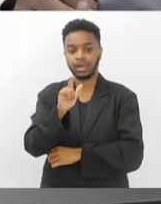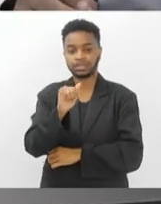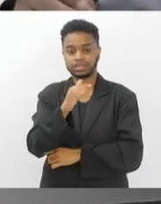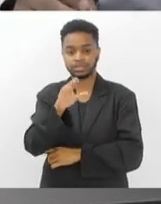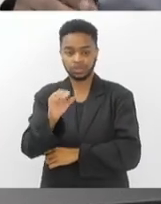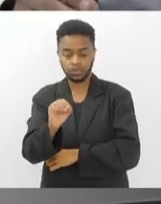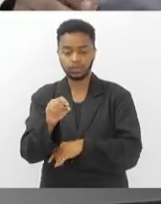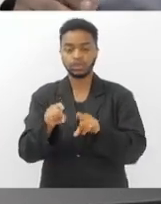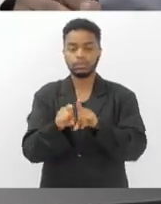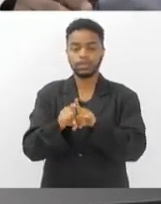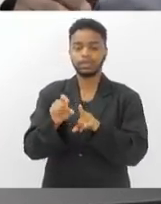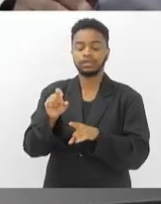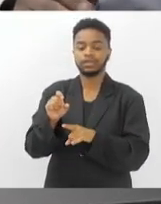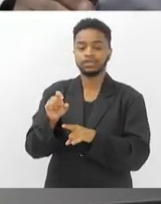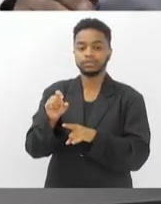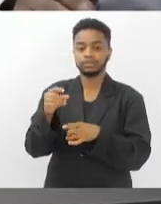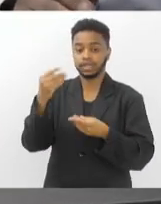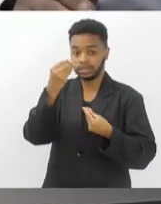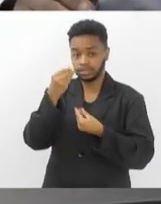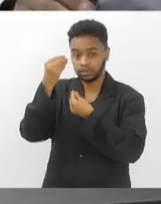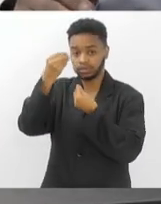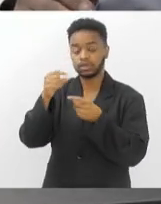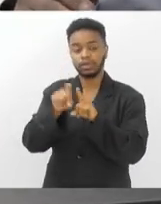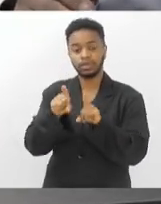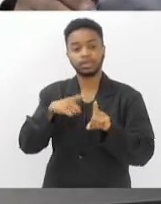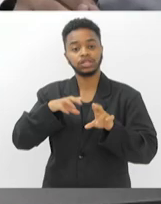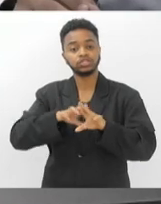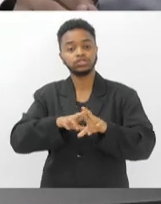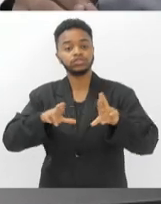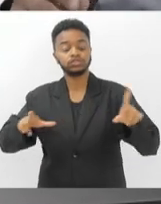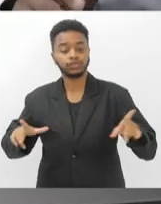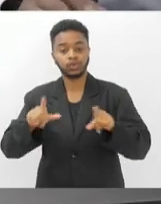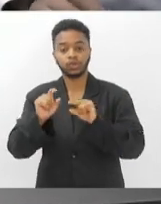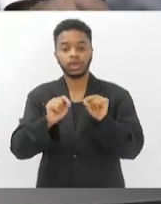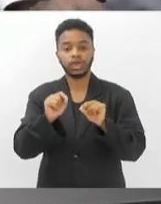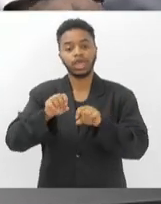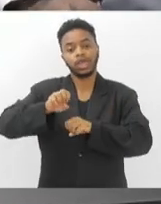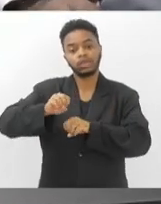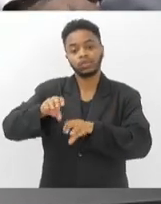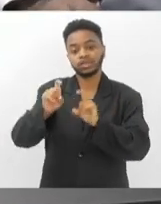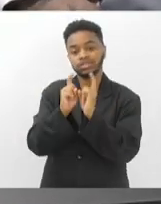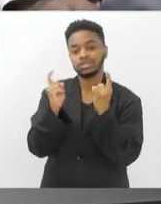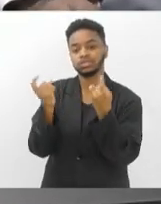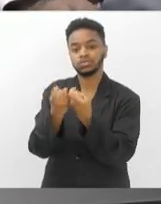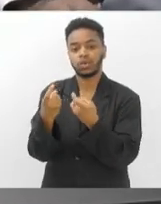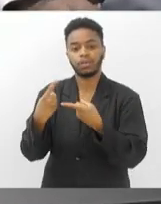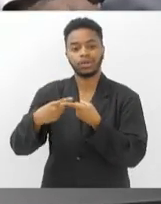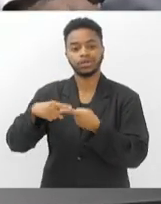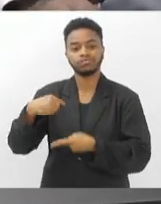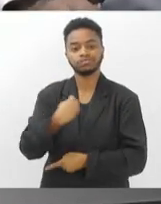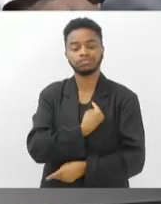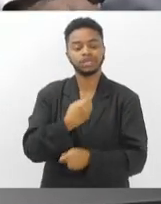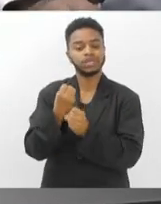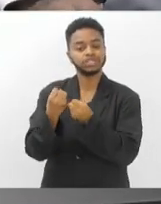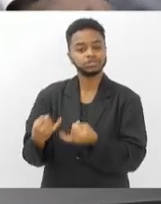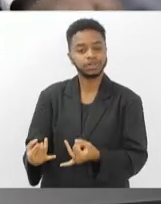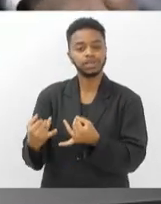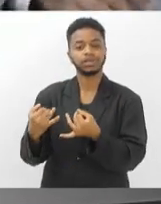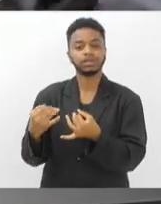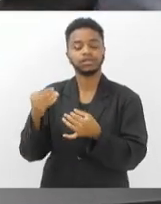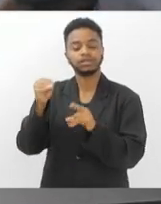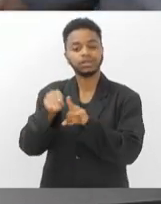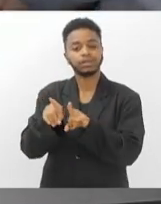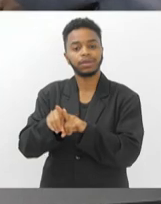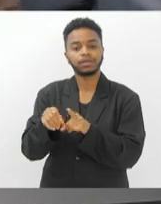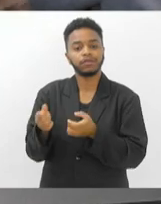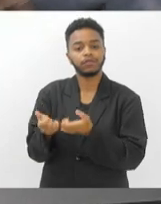uma diferença entre sexualização e educação sexual, que você fala da sexualidade até para dar